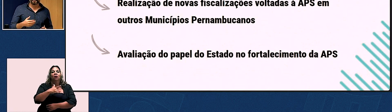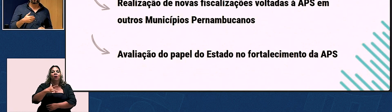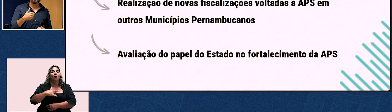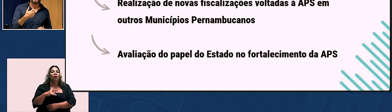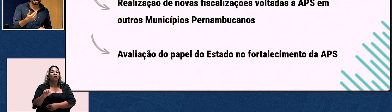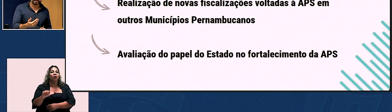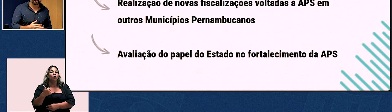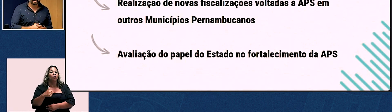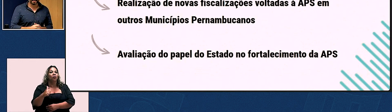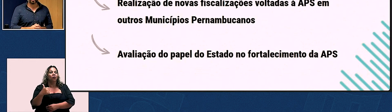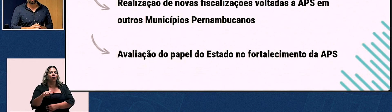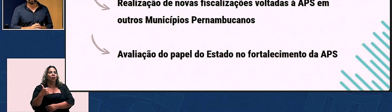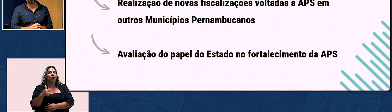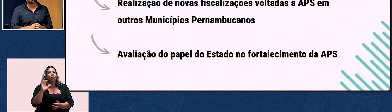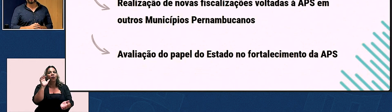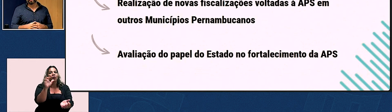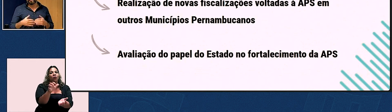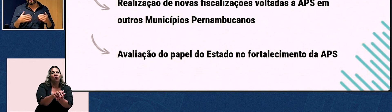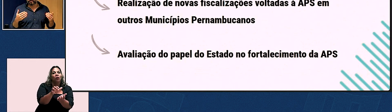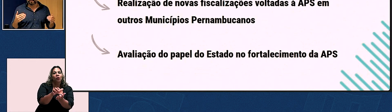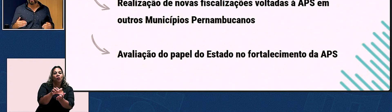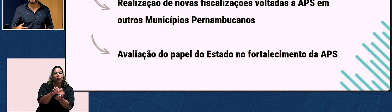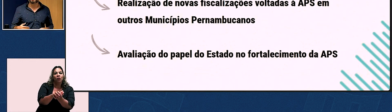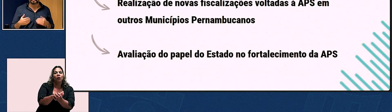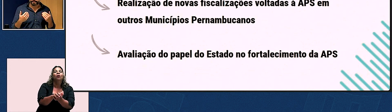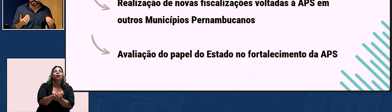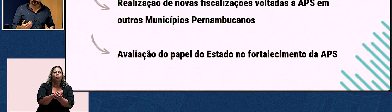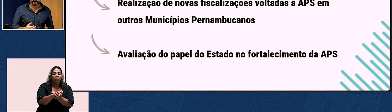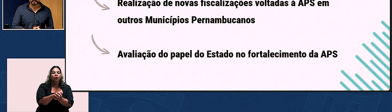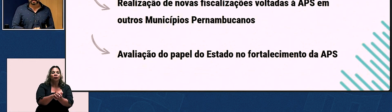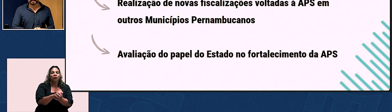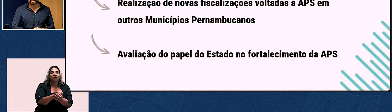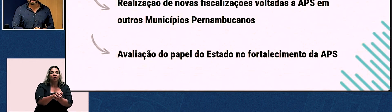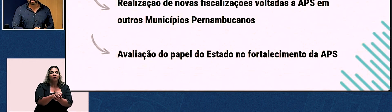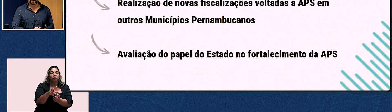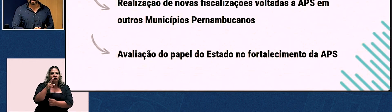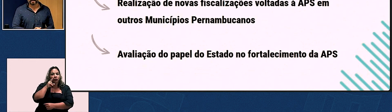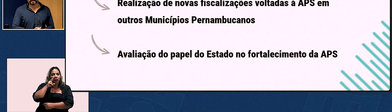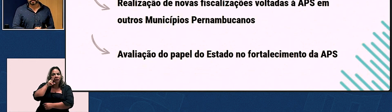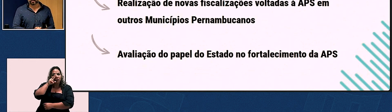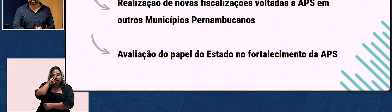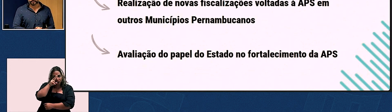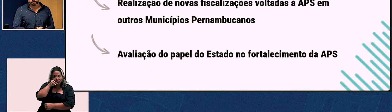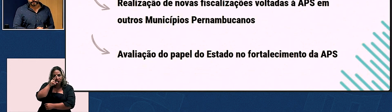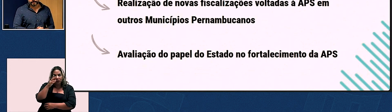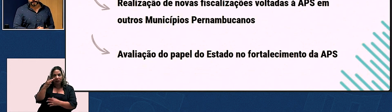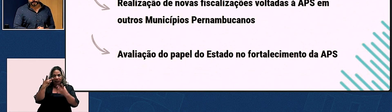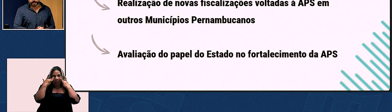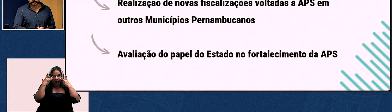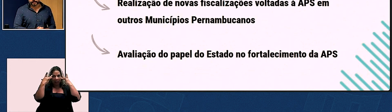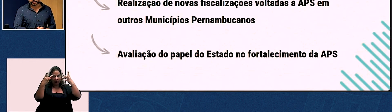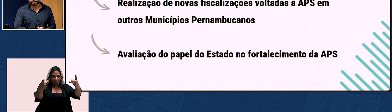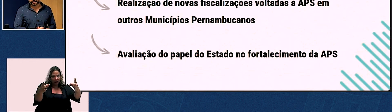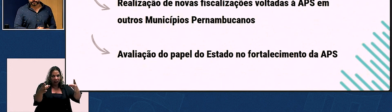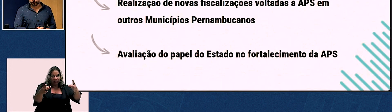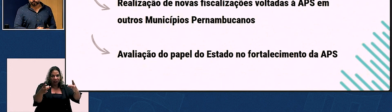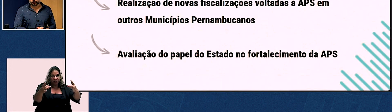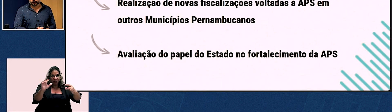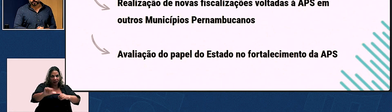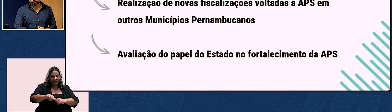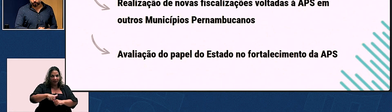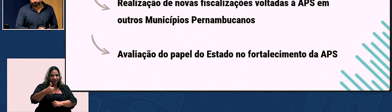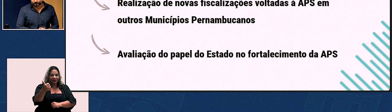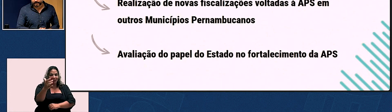avaliado o papel do Estado, né, na supervisão e fortalecimento da atenção primária à saúde aqui